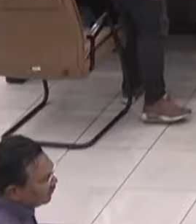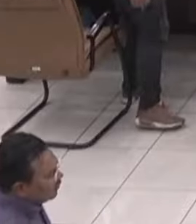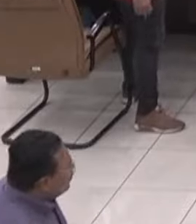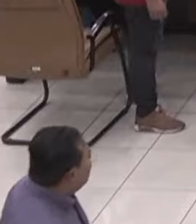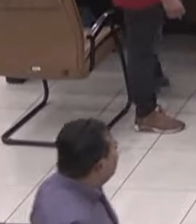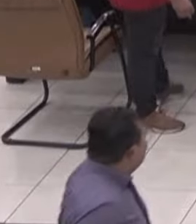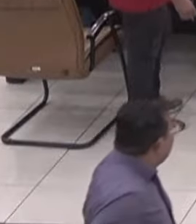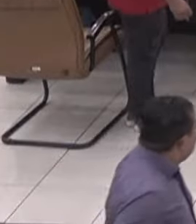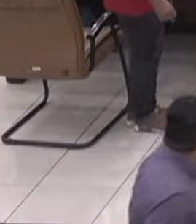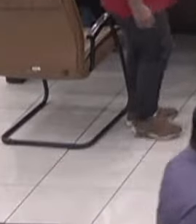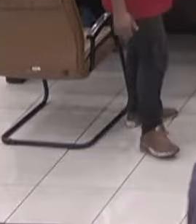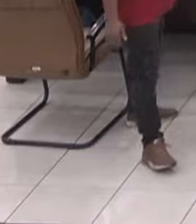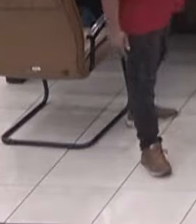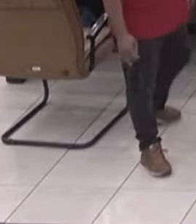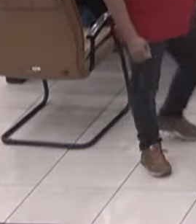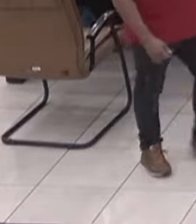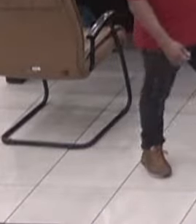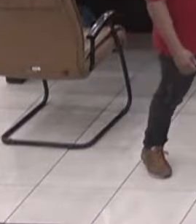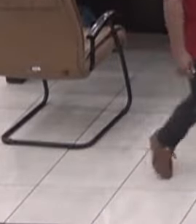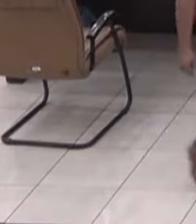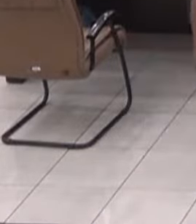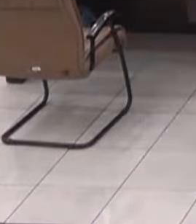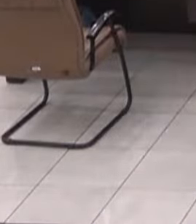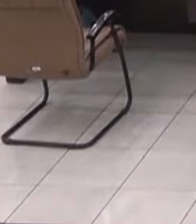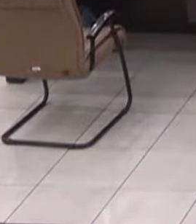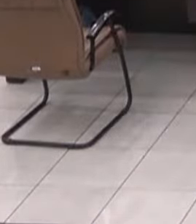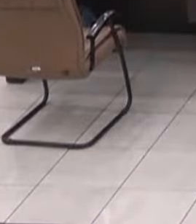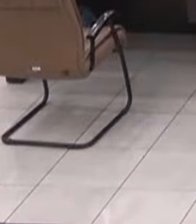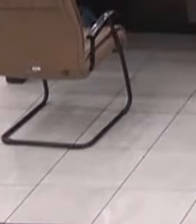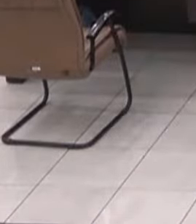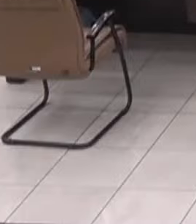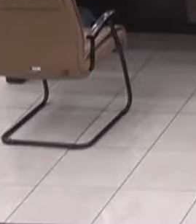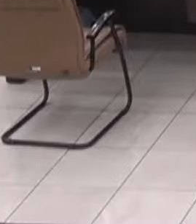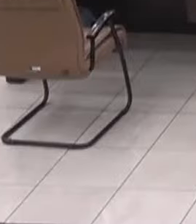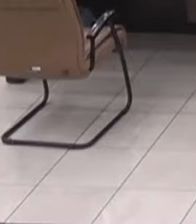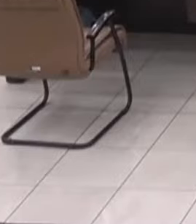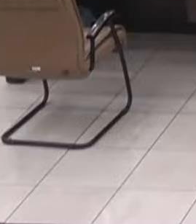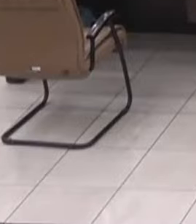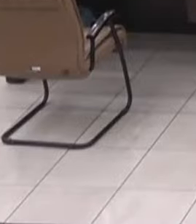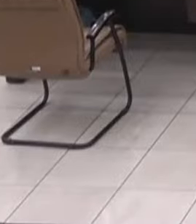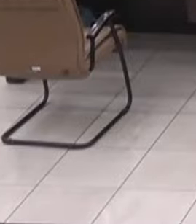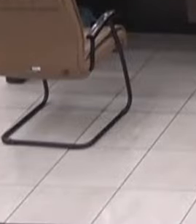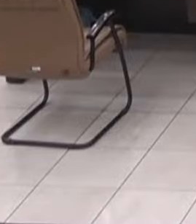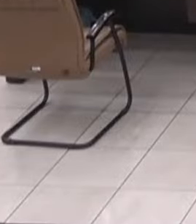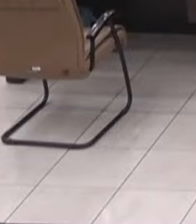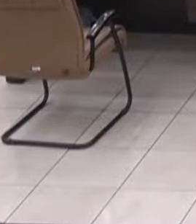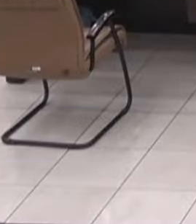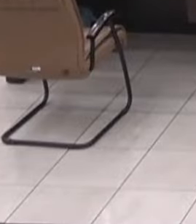Sessão suspensa.